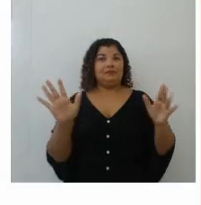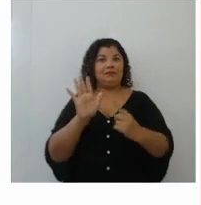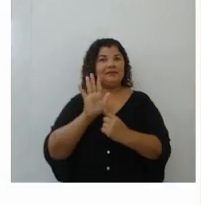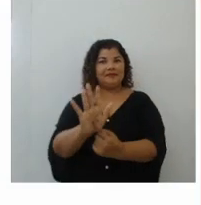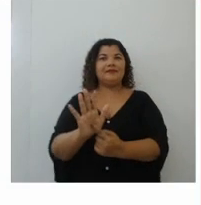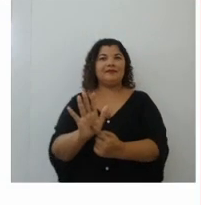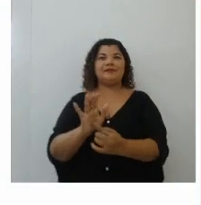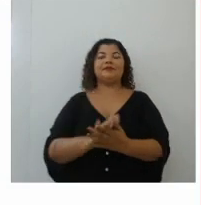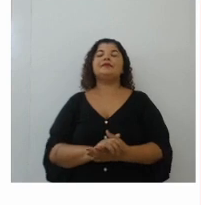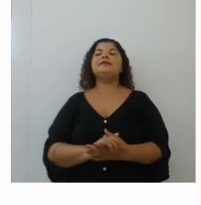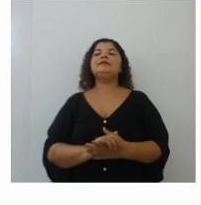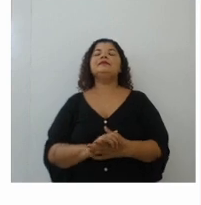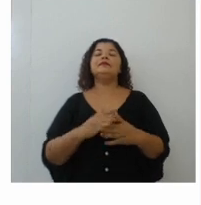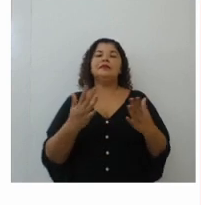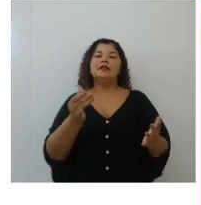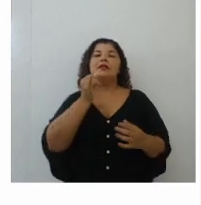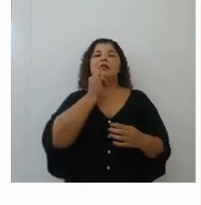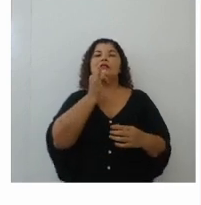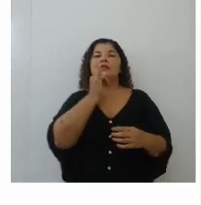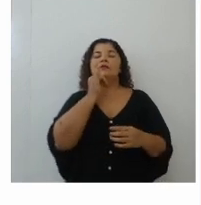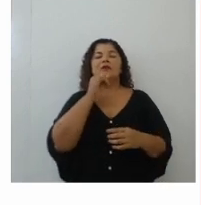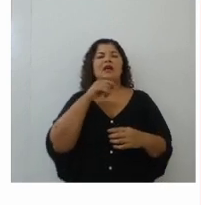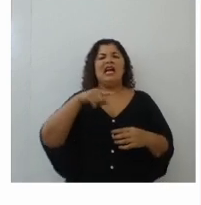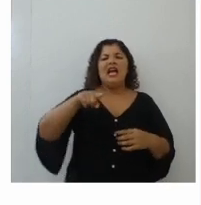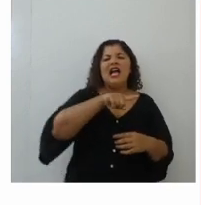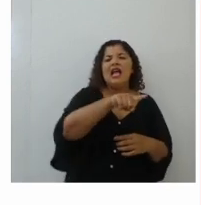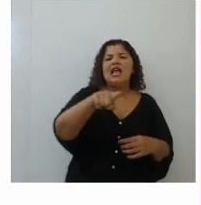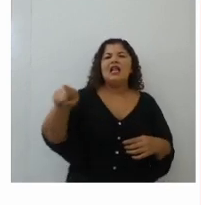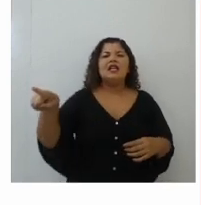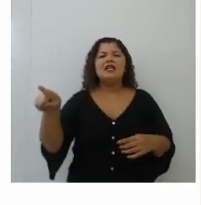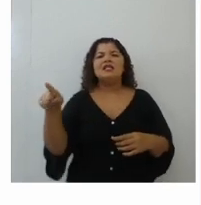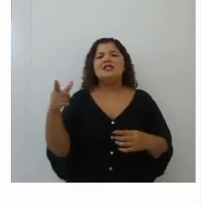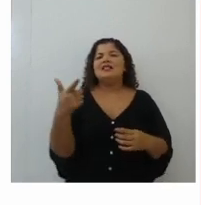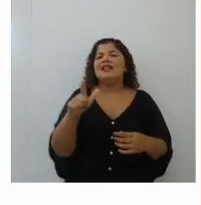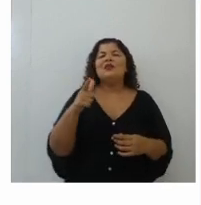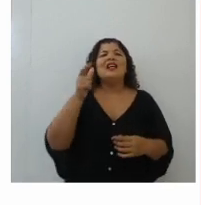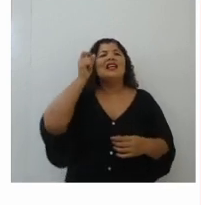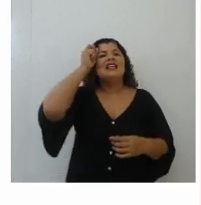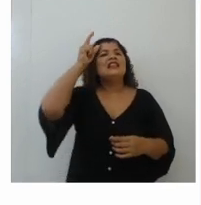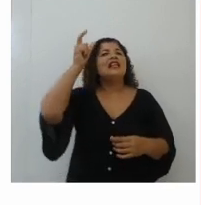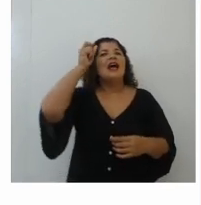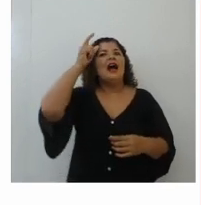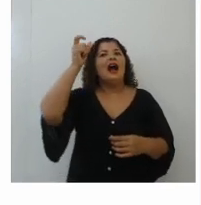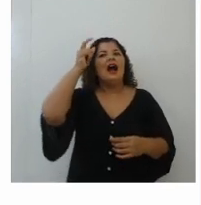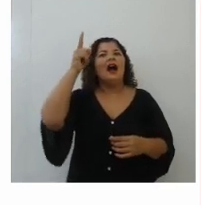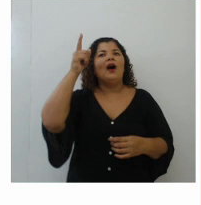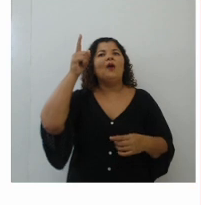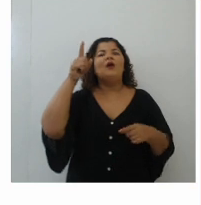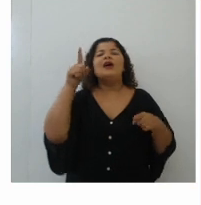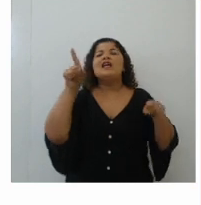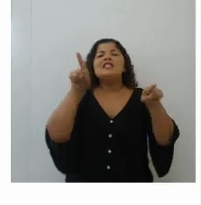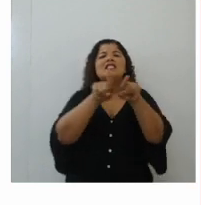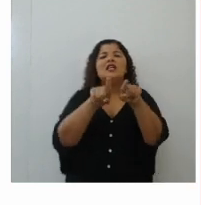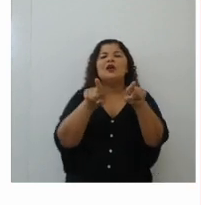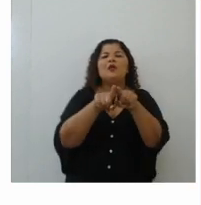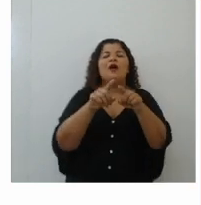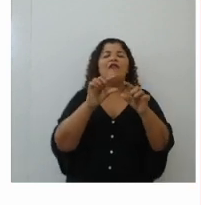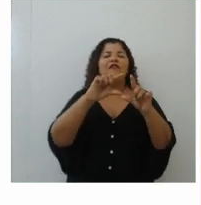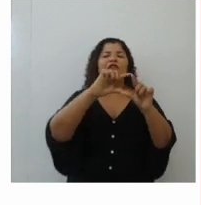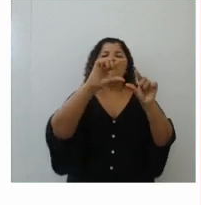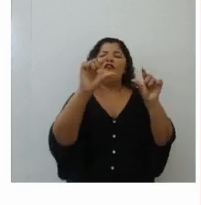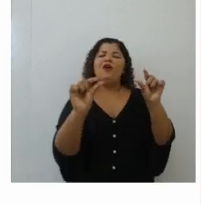olha lá. Exemplos. Eles não têm ideal. São como